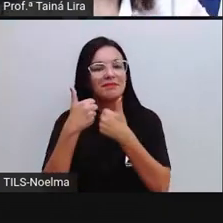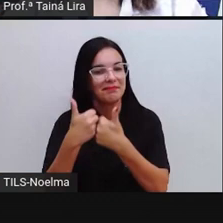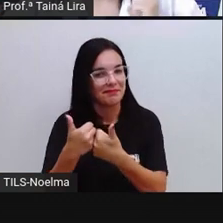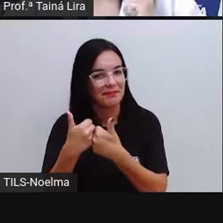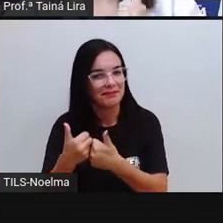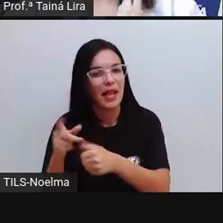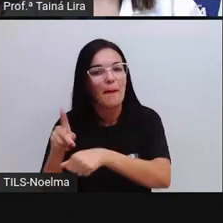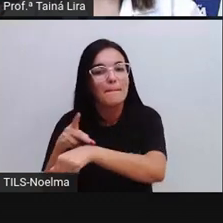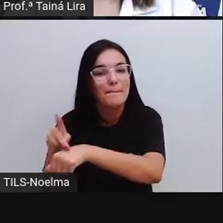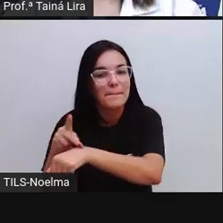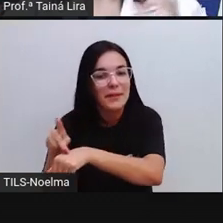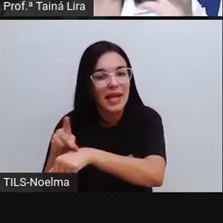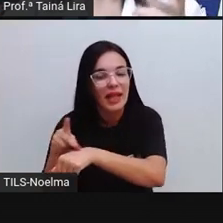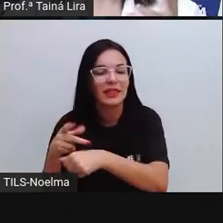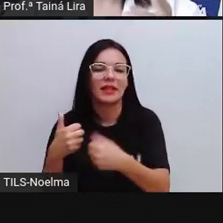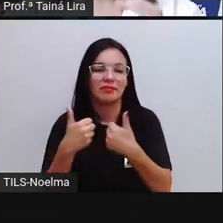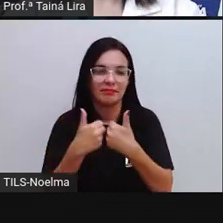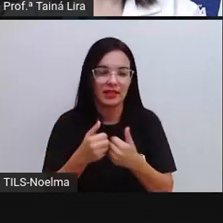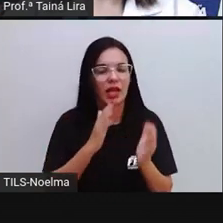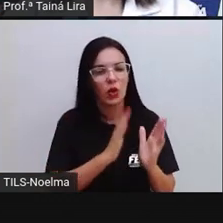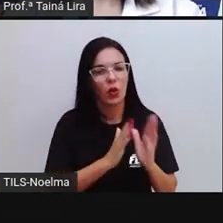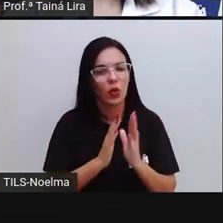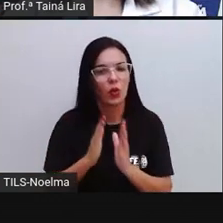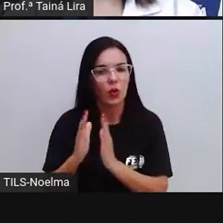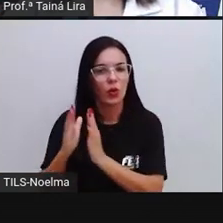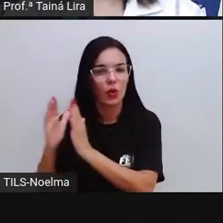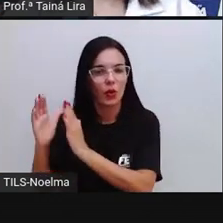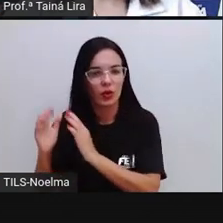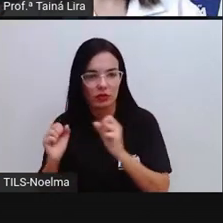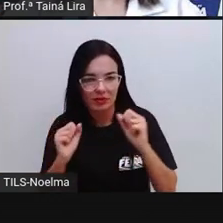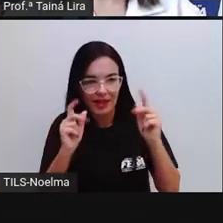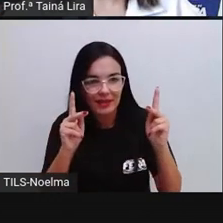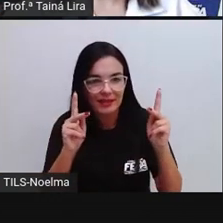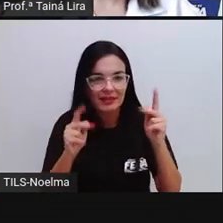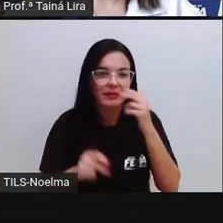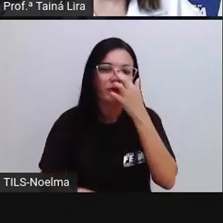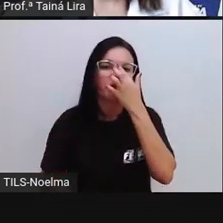Muito bem, preta. E aí eu continuaria a sequência, tá bom?